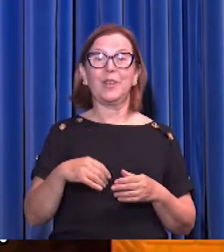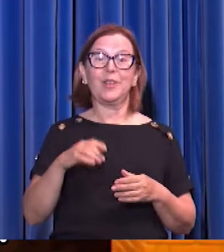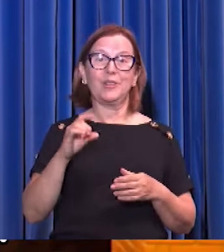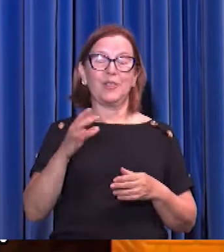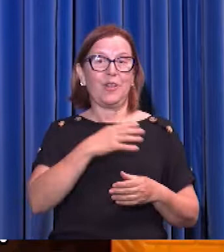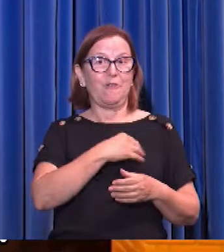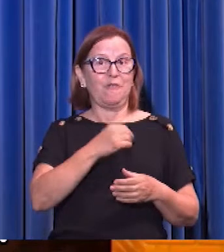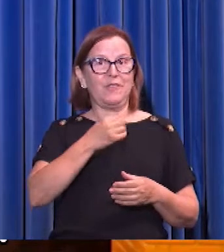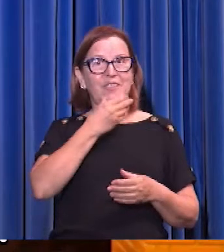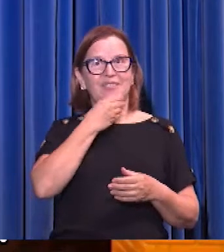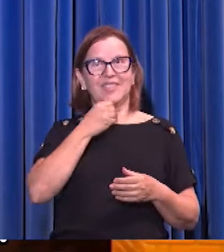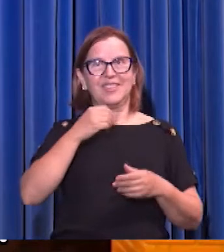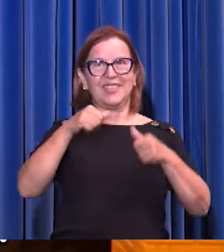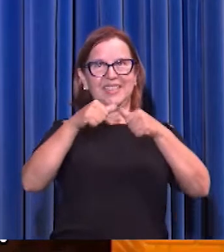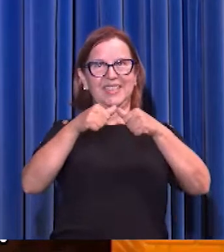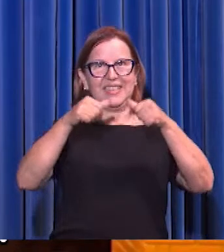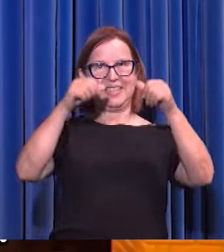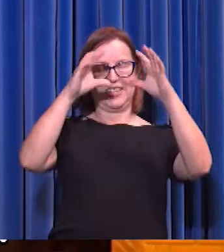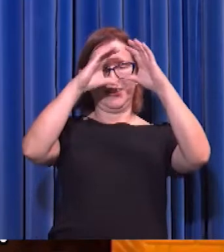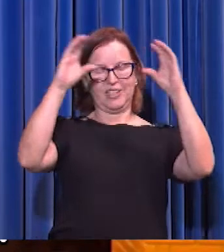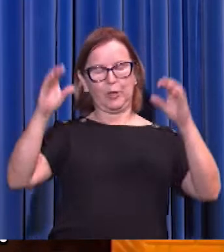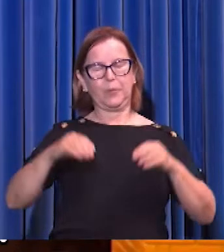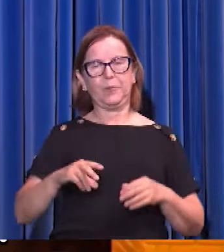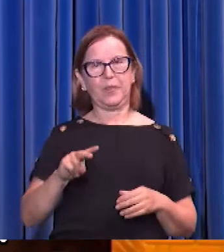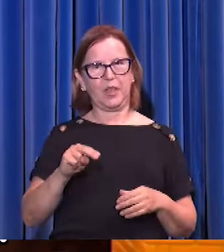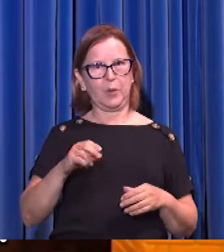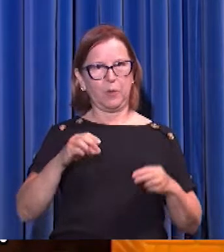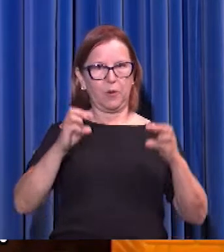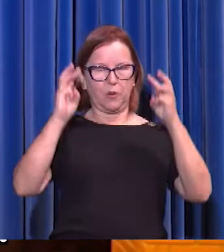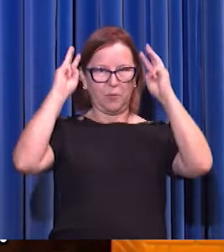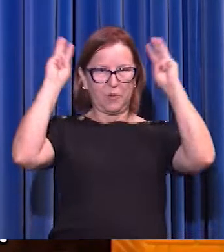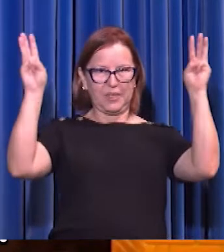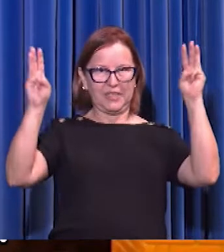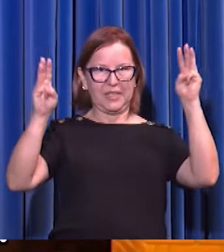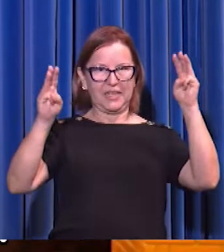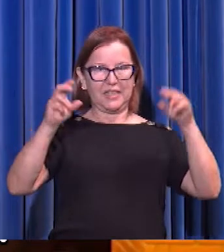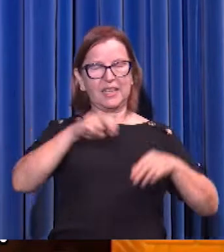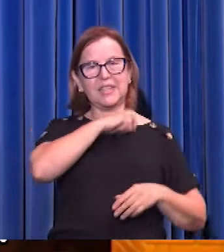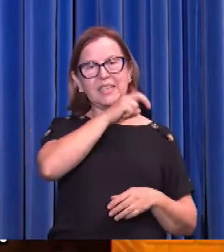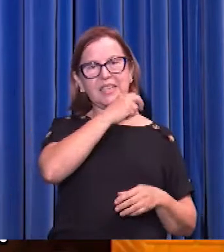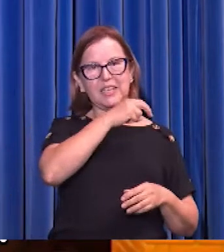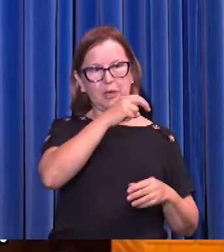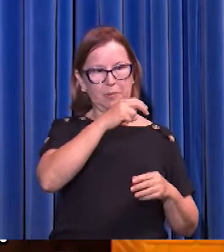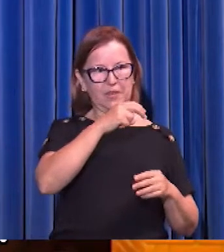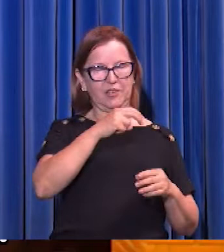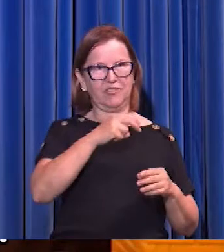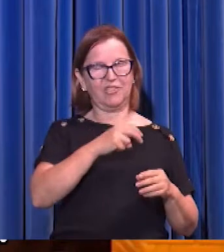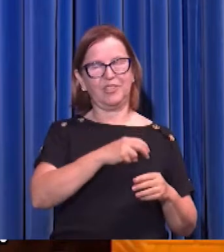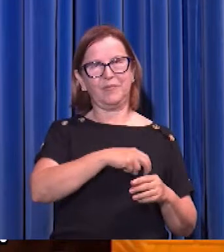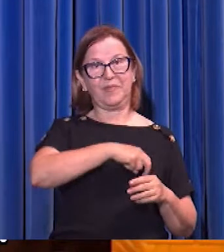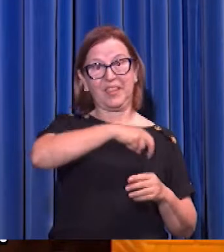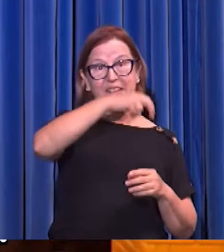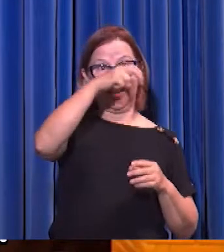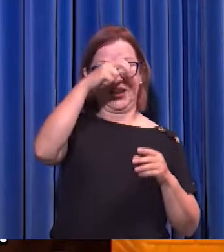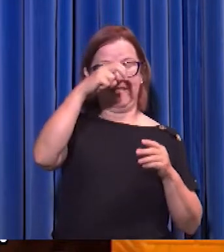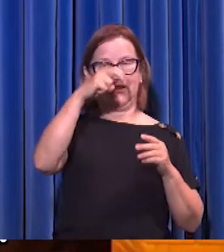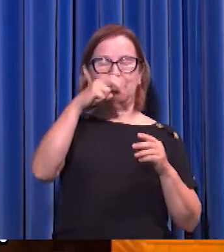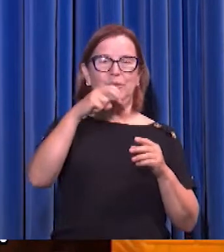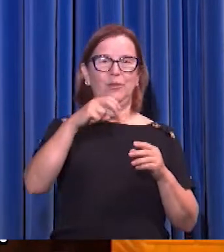porque Moisés levantou a serpente no deserto, assim importa que o Filho do Homem seja